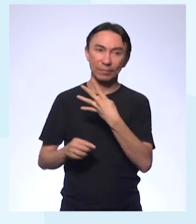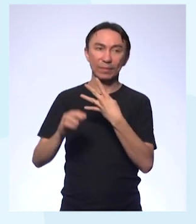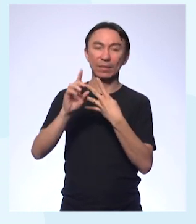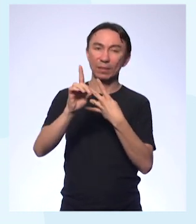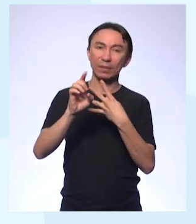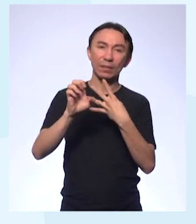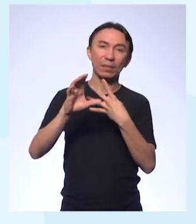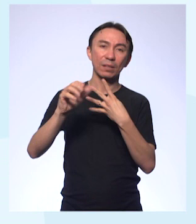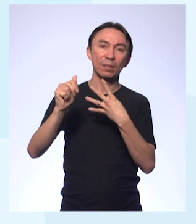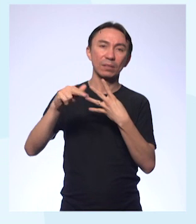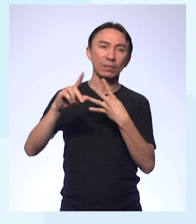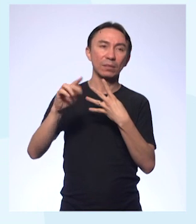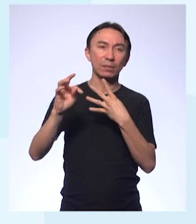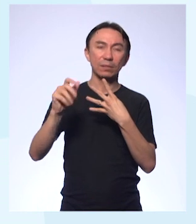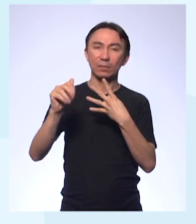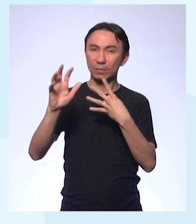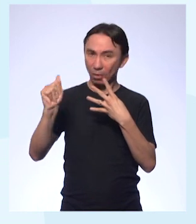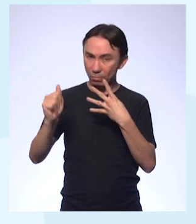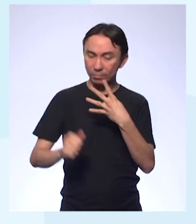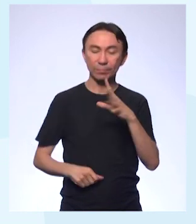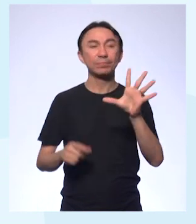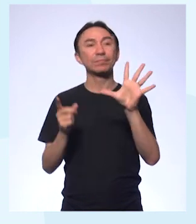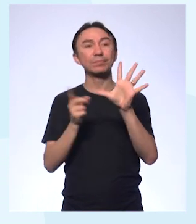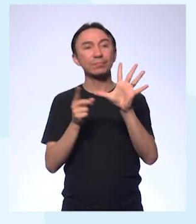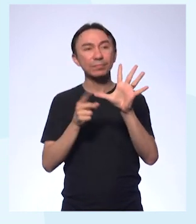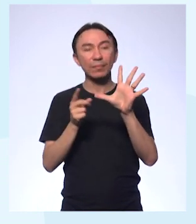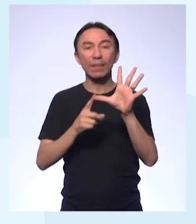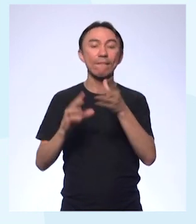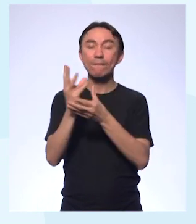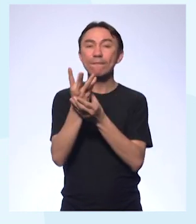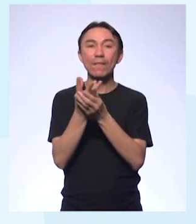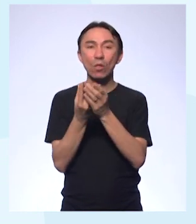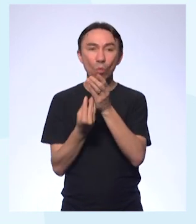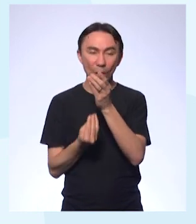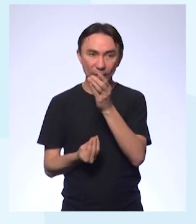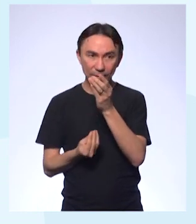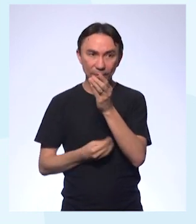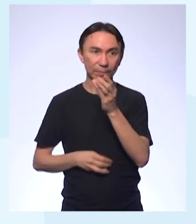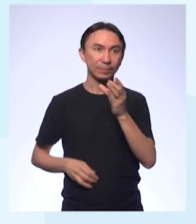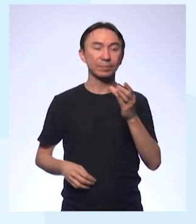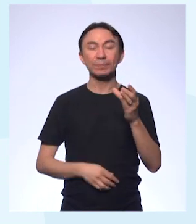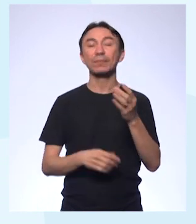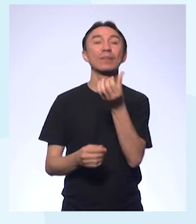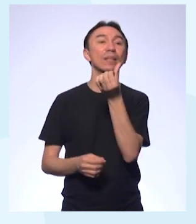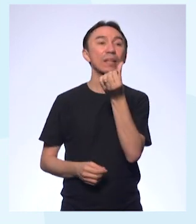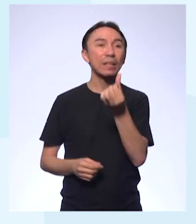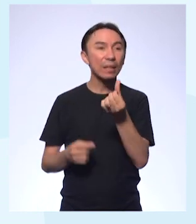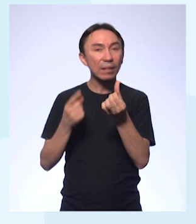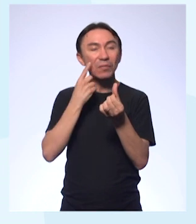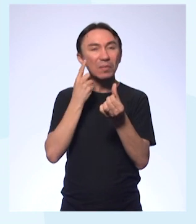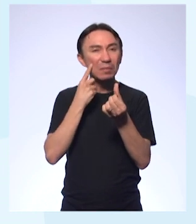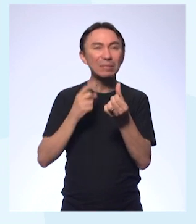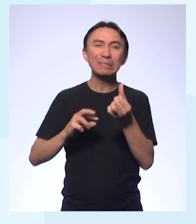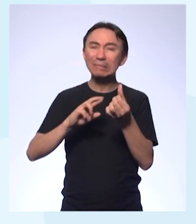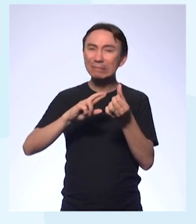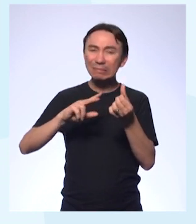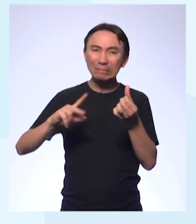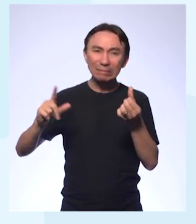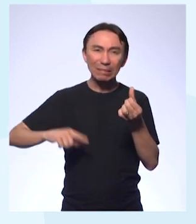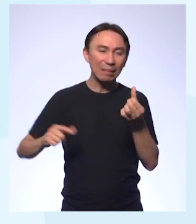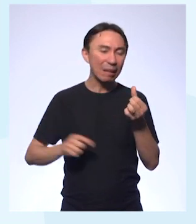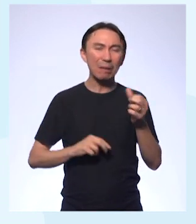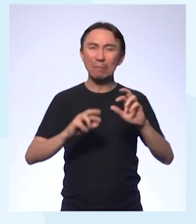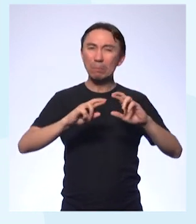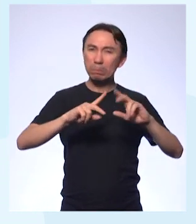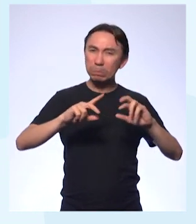separação, filtração, uma desinfecção dessa água que já passou por esse processo todinho anterior,